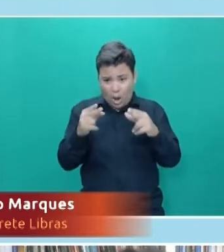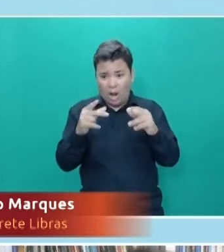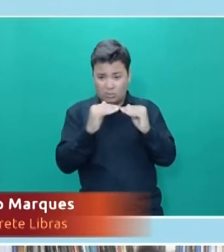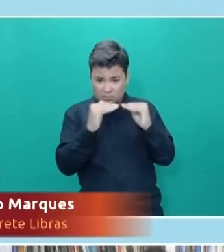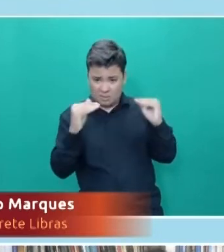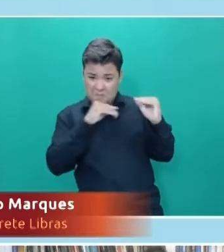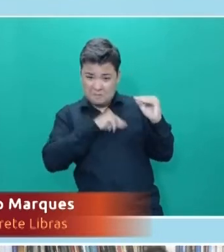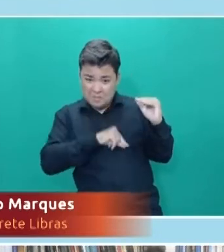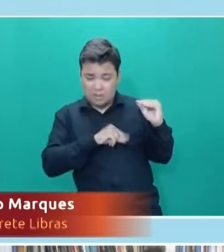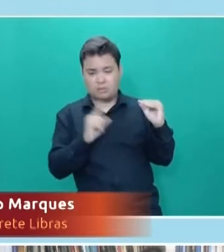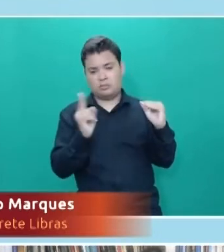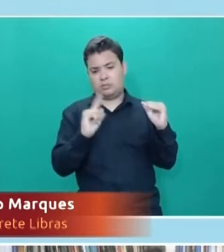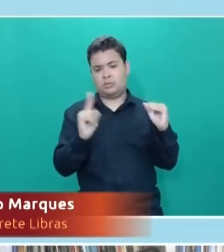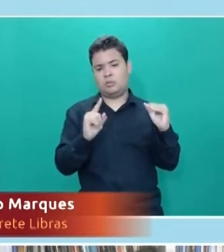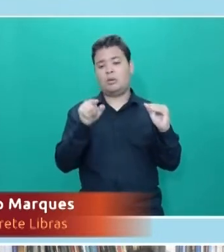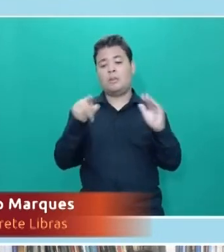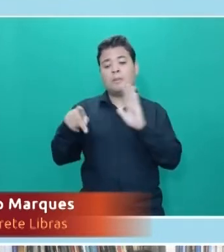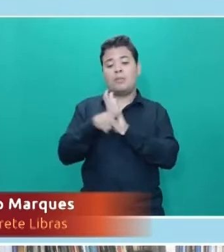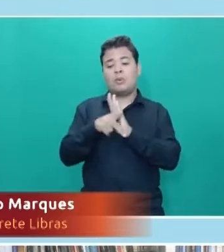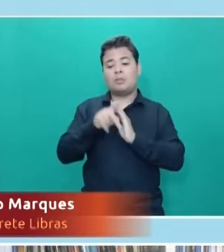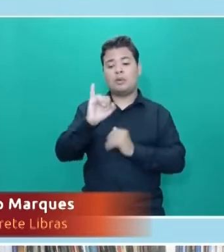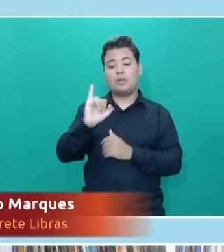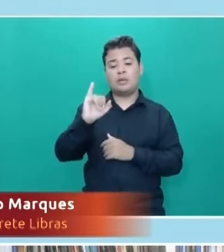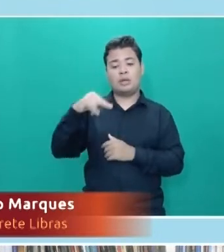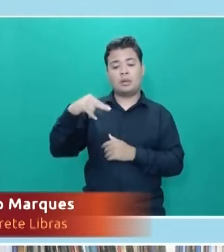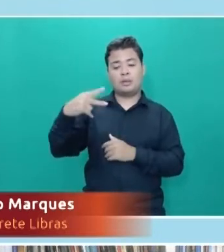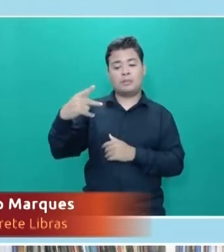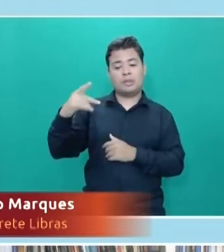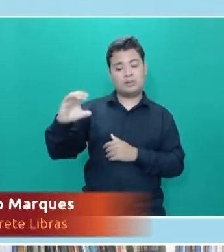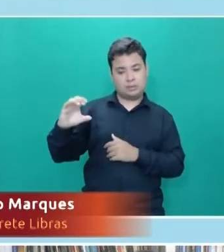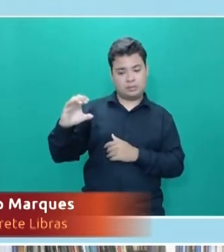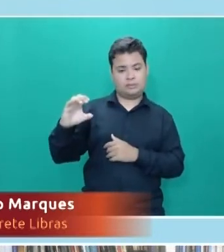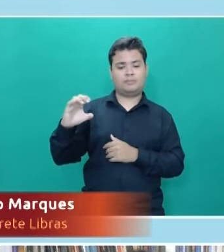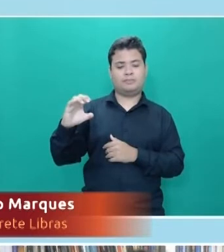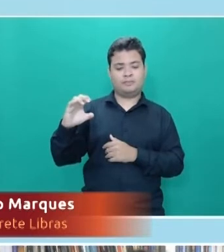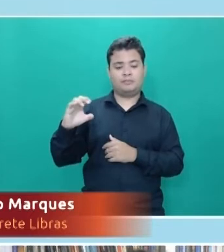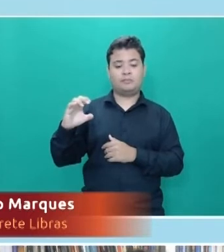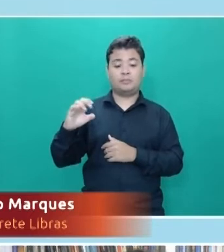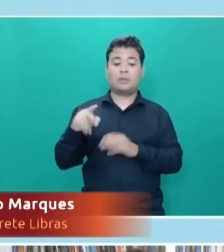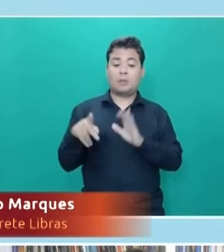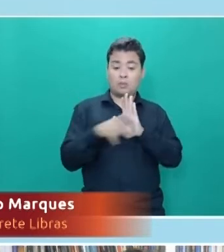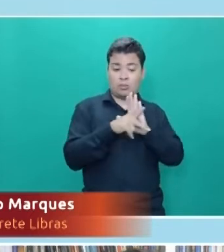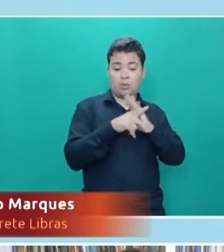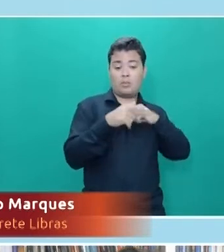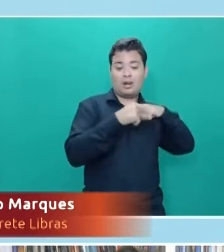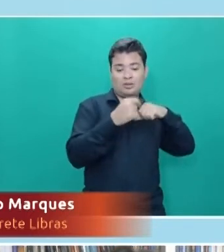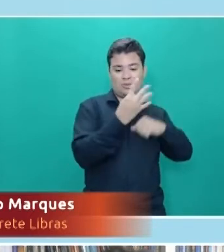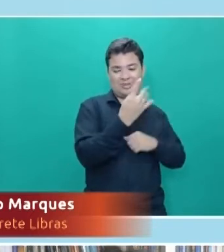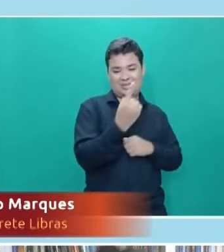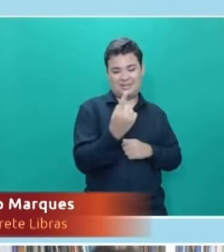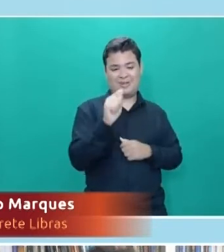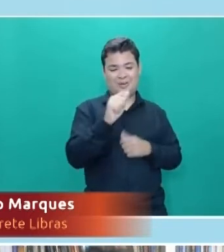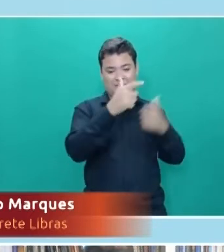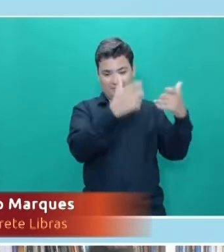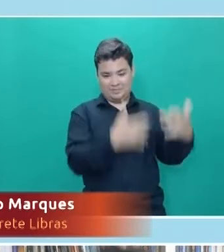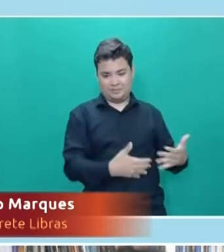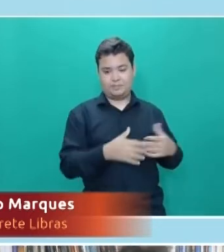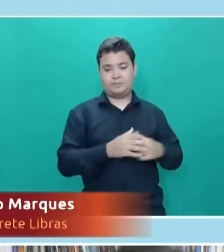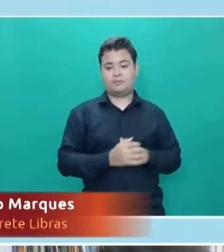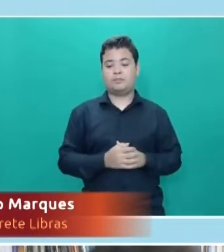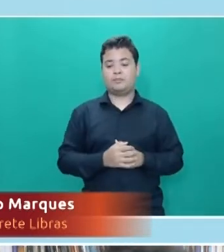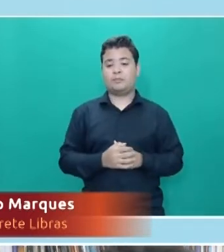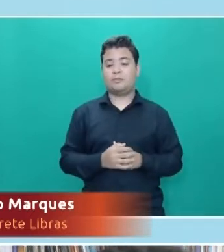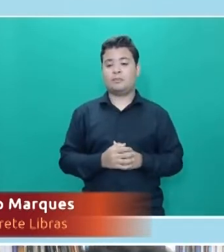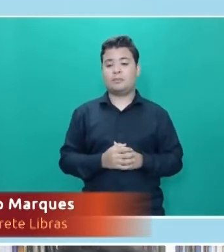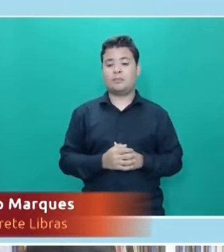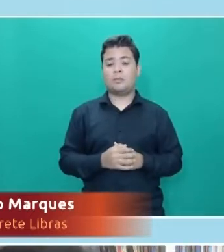conforme está na lei de benefícios, no artigo 41A. Então, o salário mínimo ele aumenta num ritmo e as aposentadorias aumentam num ritmo mais lento.